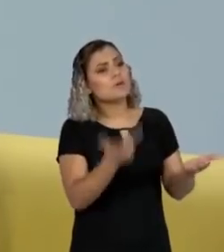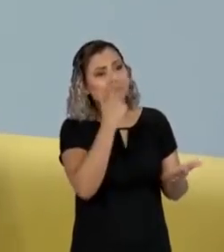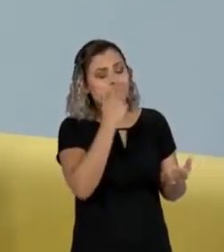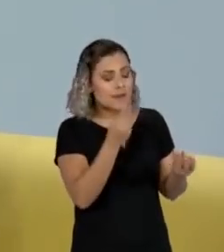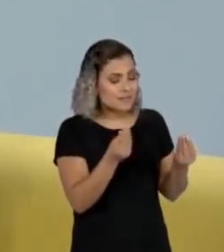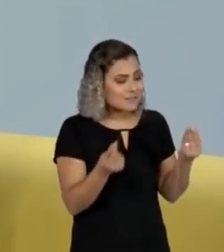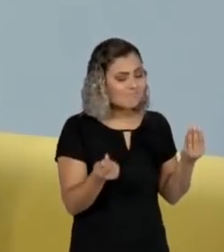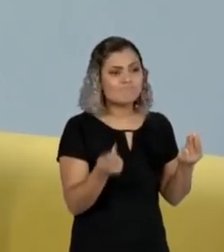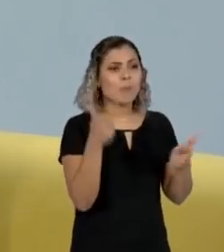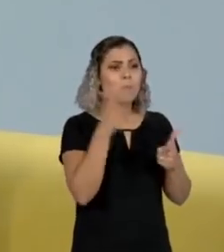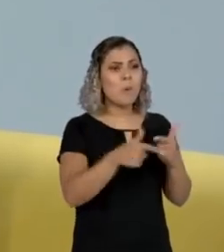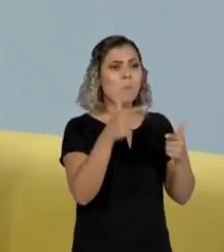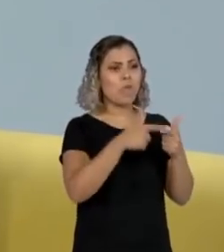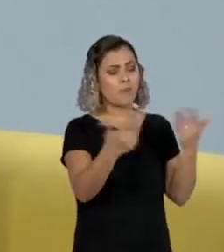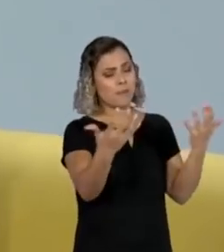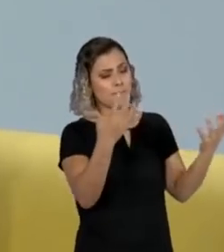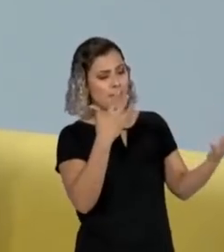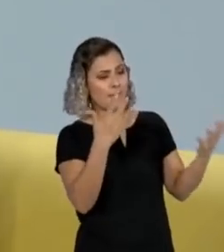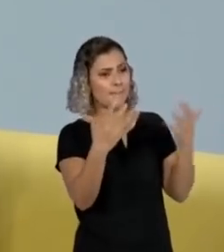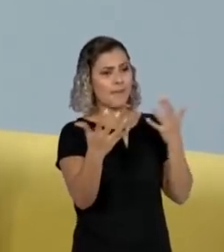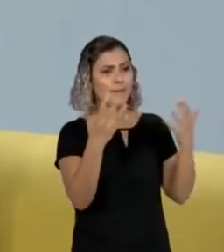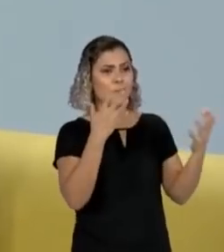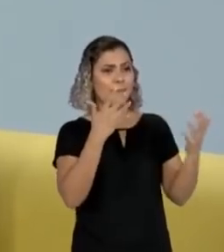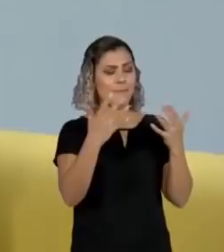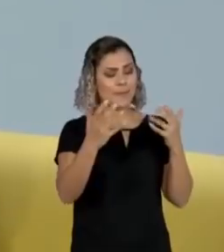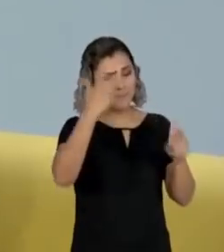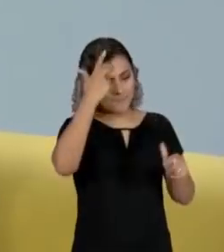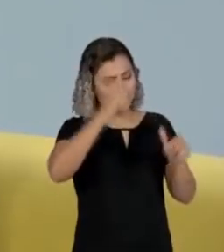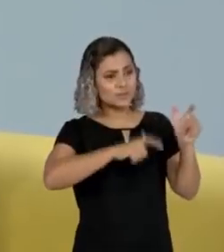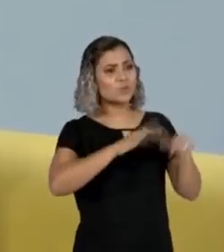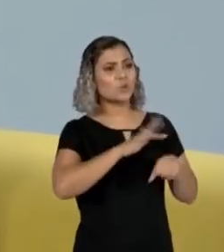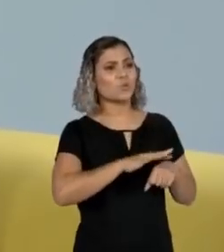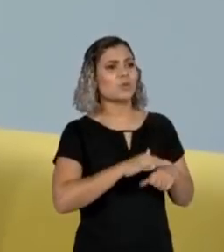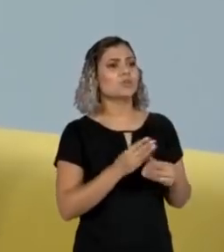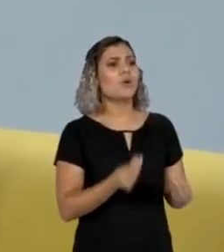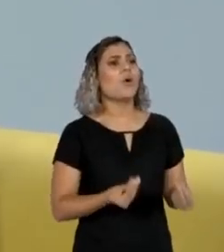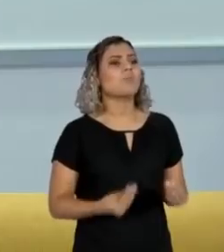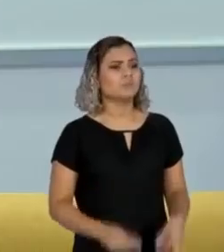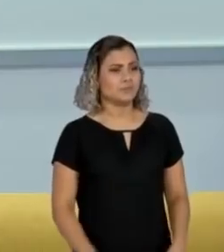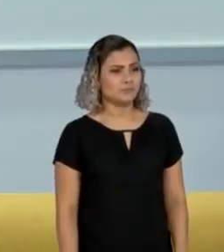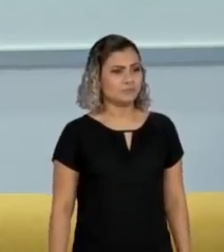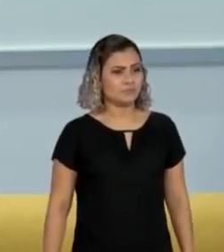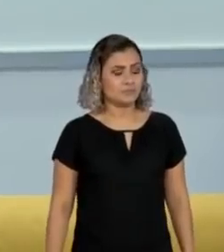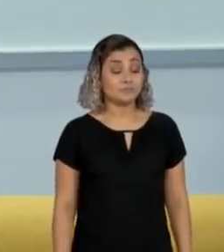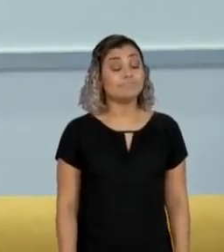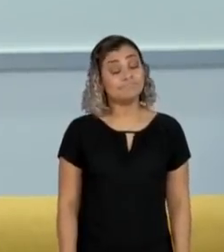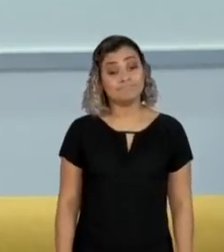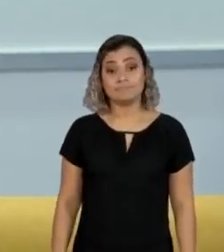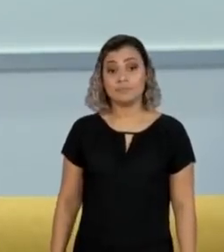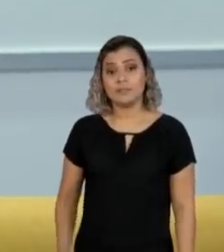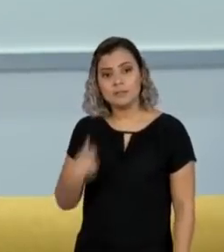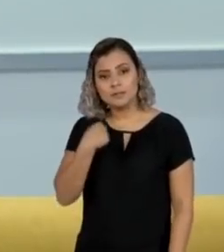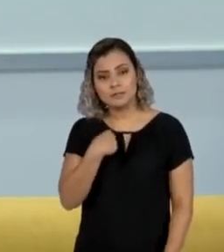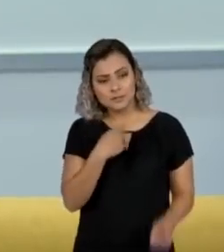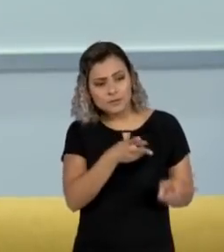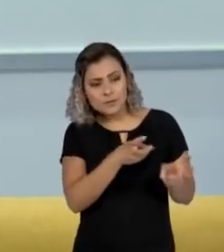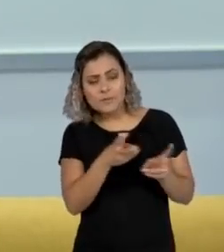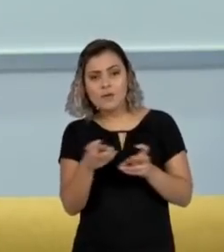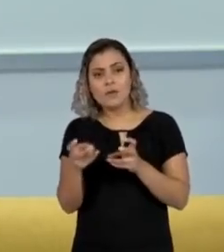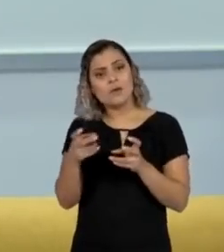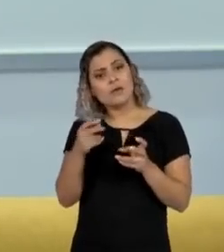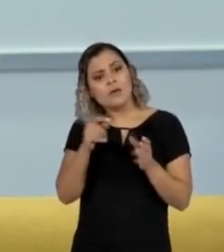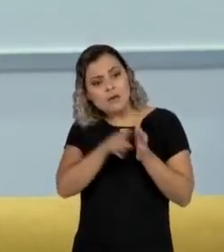hostil a ponto de deixar as pessoas realmente doentes? Olha, o que a gente observa na pesquisa que a